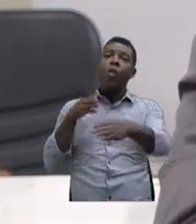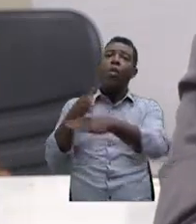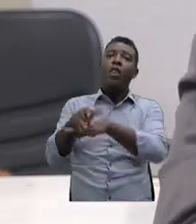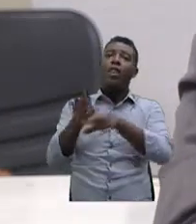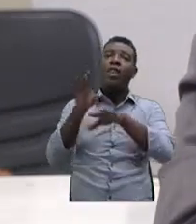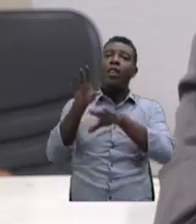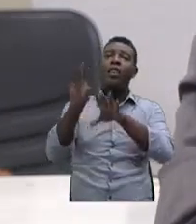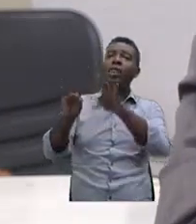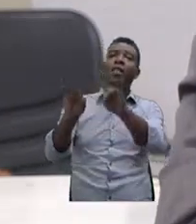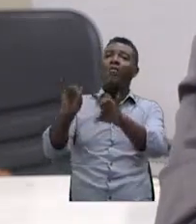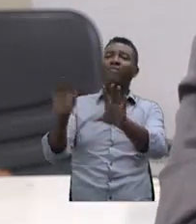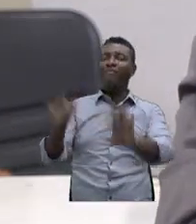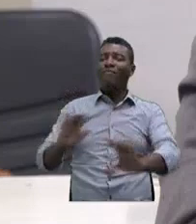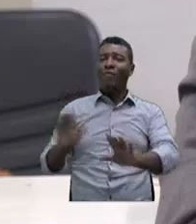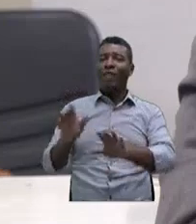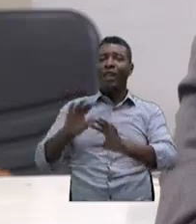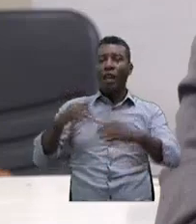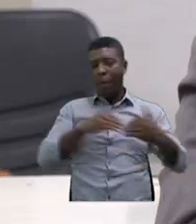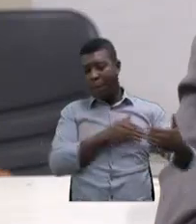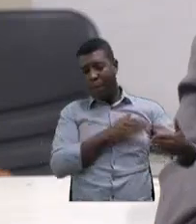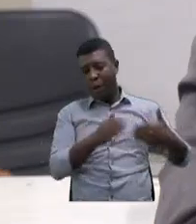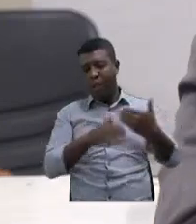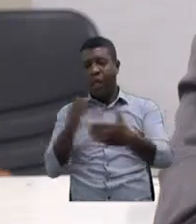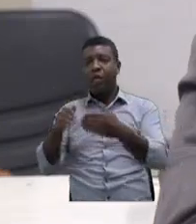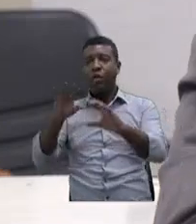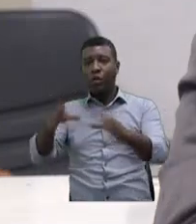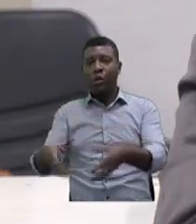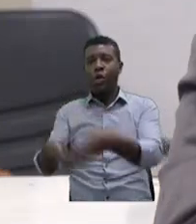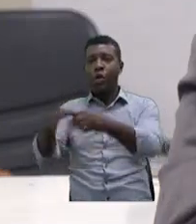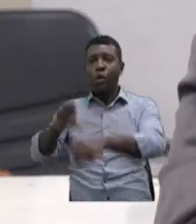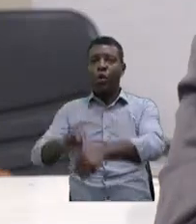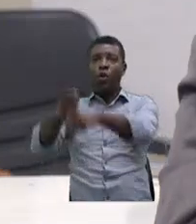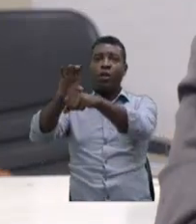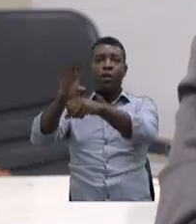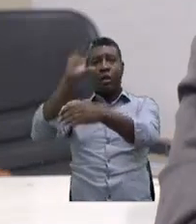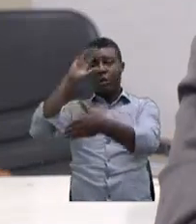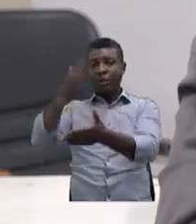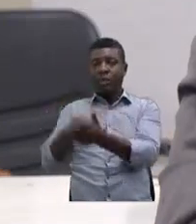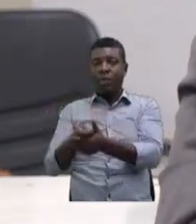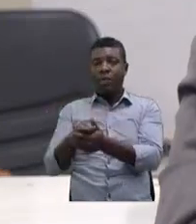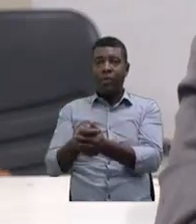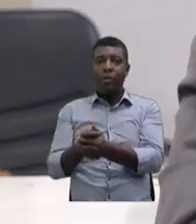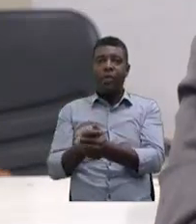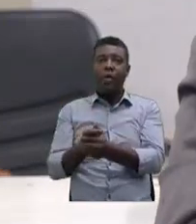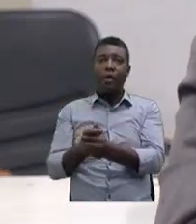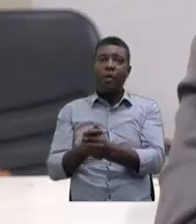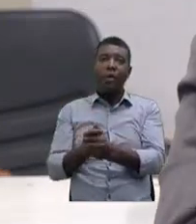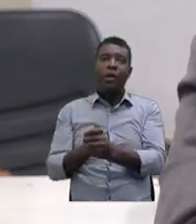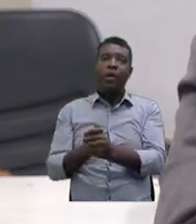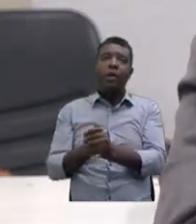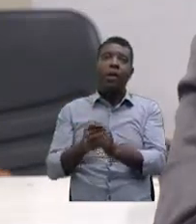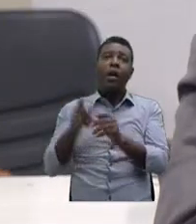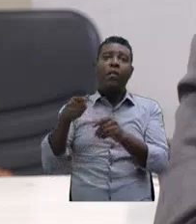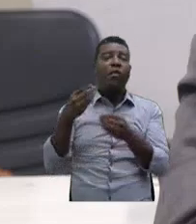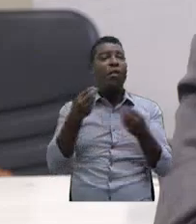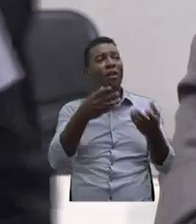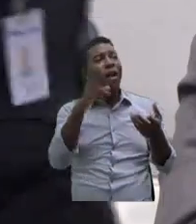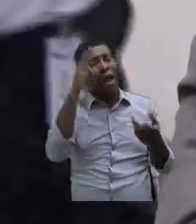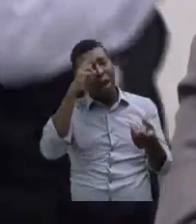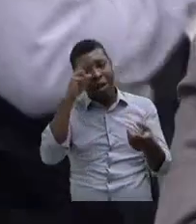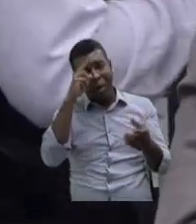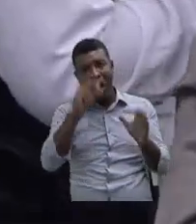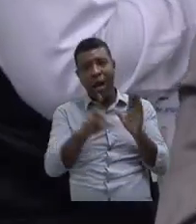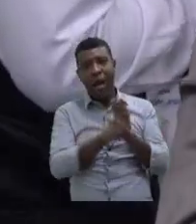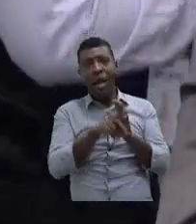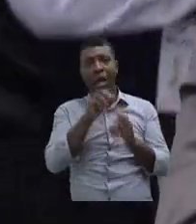no processo que o Conselho decidir. Se ela vai ser... Vou te lembrar, Lohana, na lei